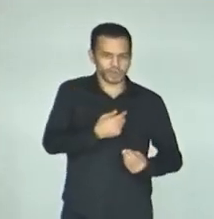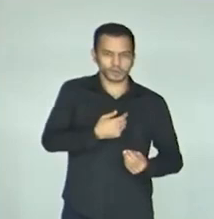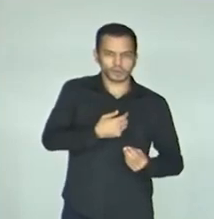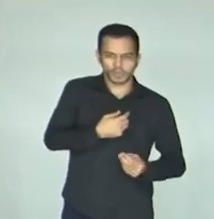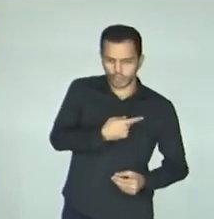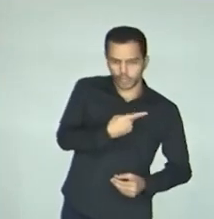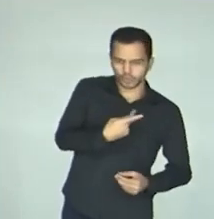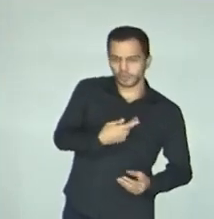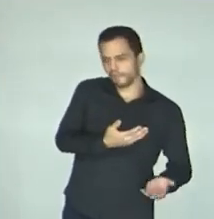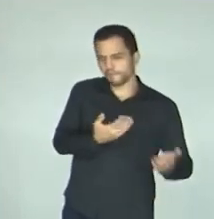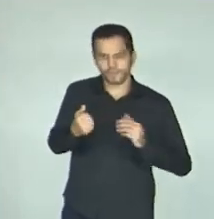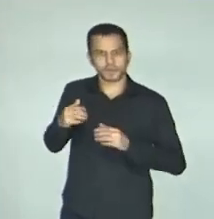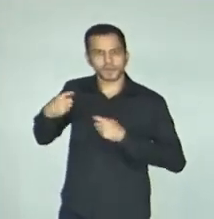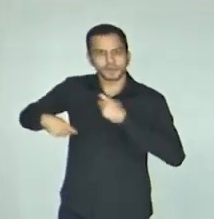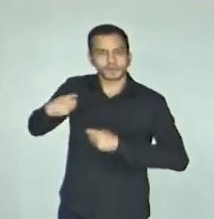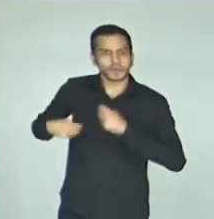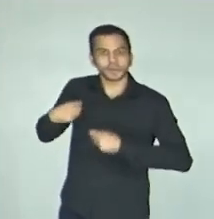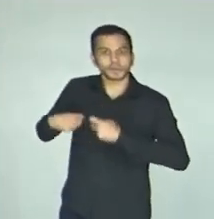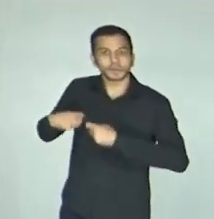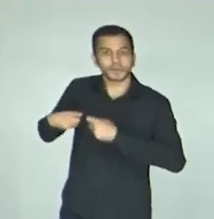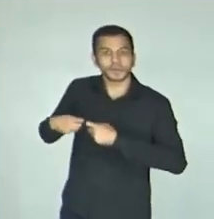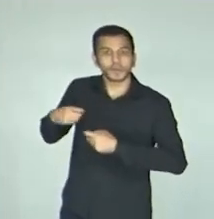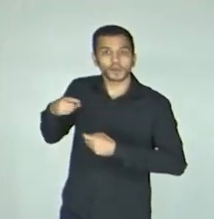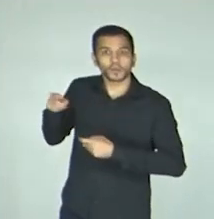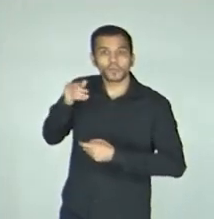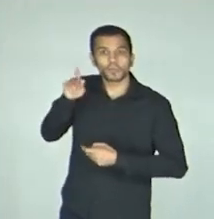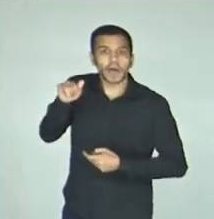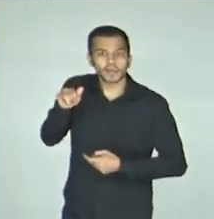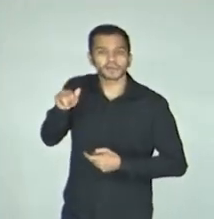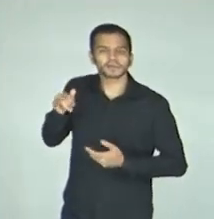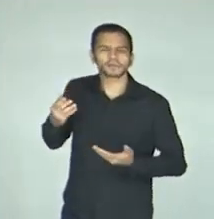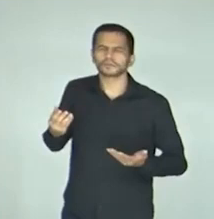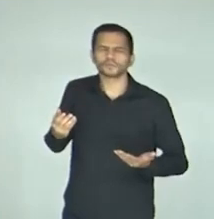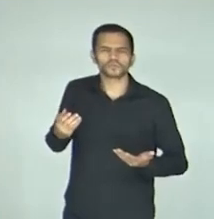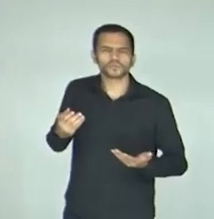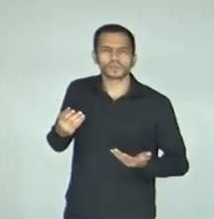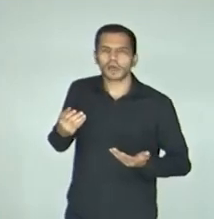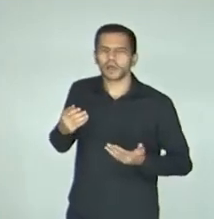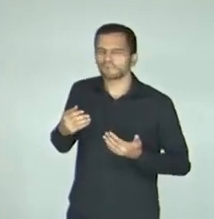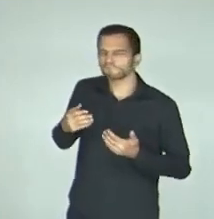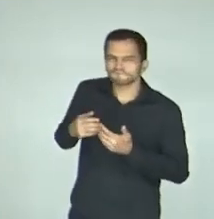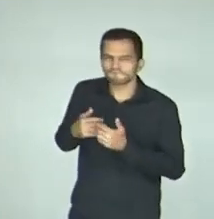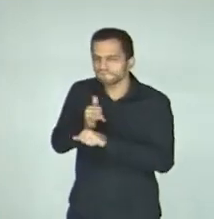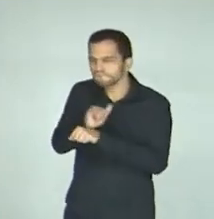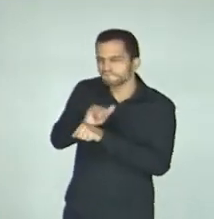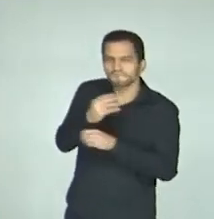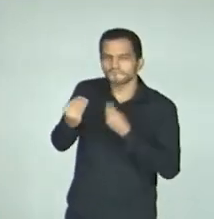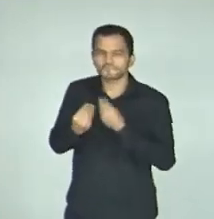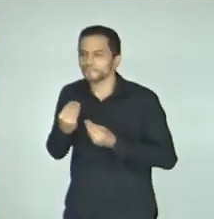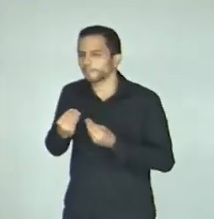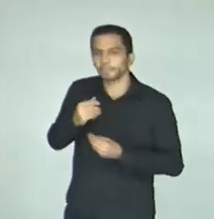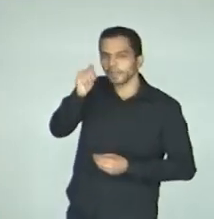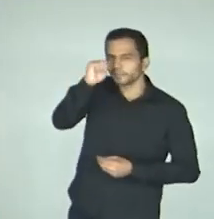vamos ter descendência com o papai elas fazem um plano de incesto e ela sim bebé do pai a filha mais velha dentro com